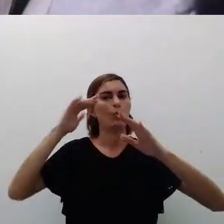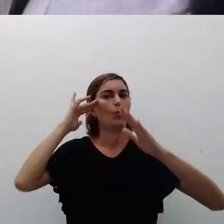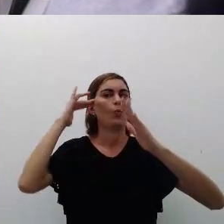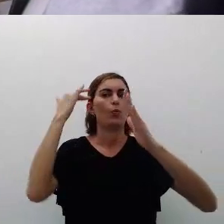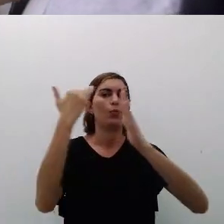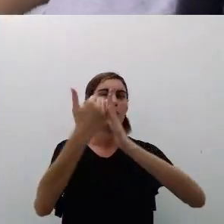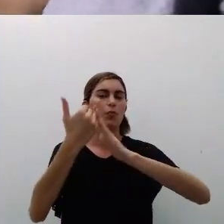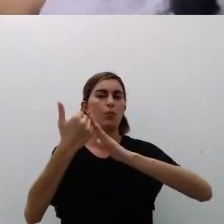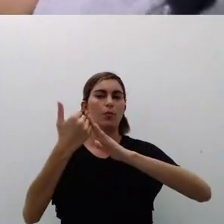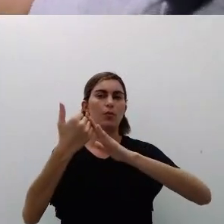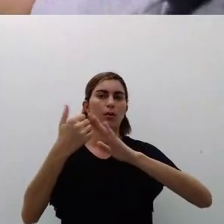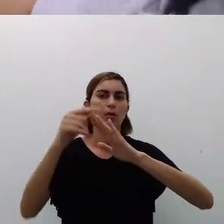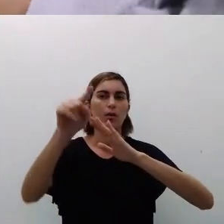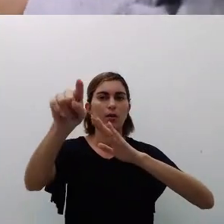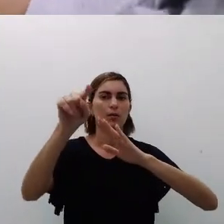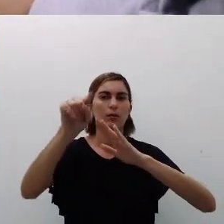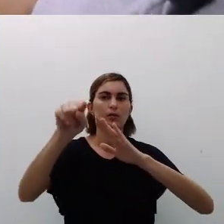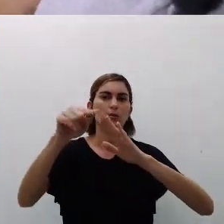de medida,